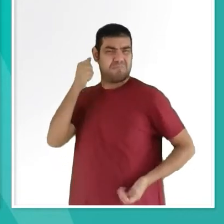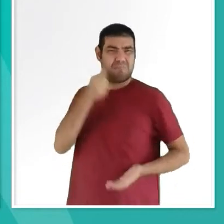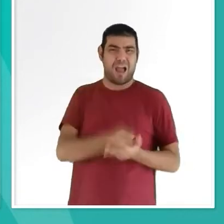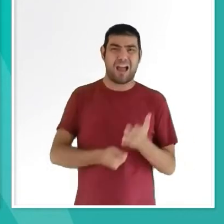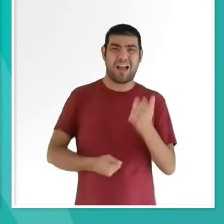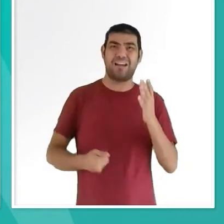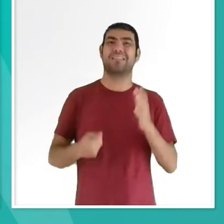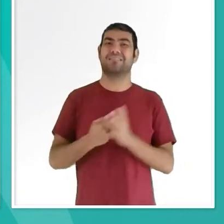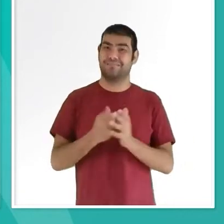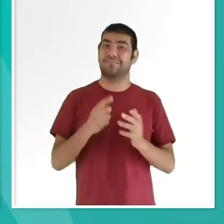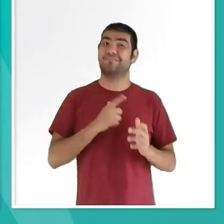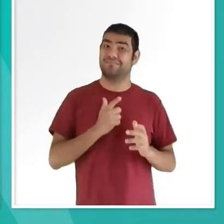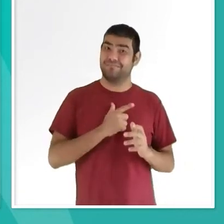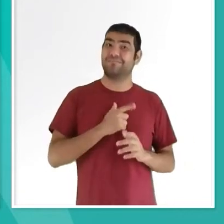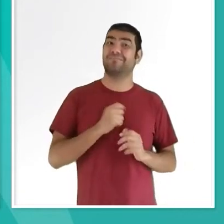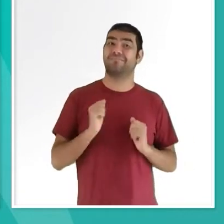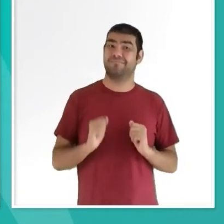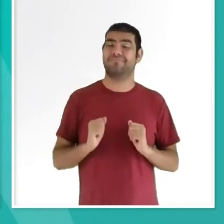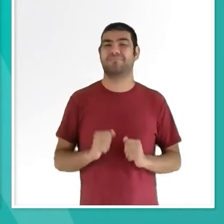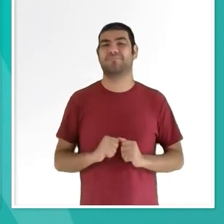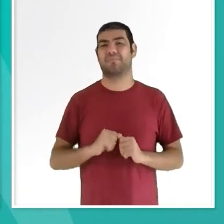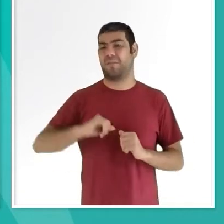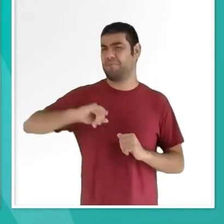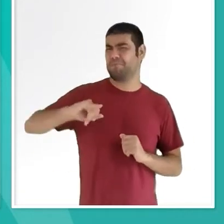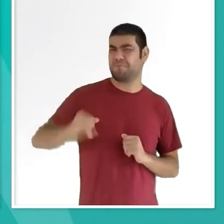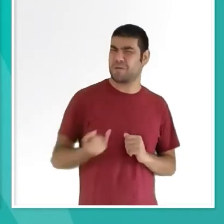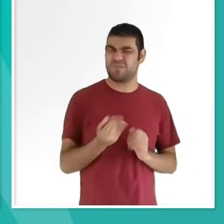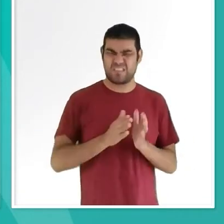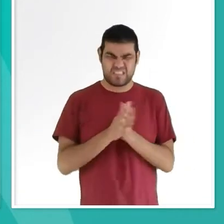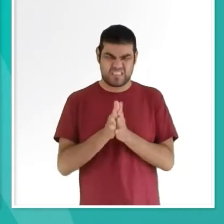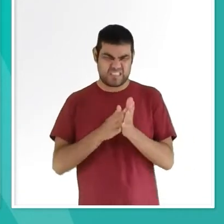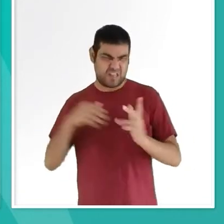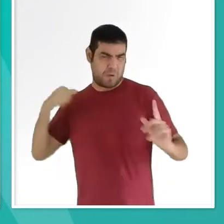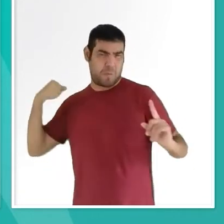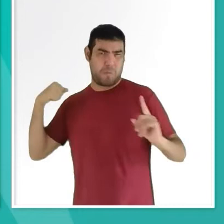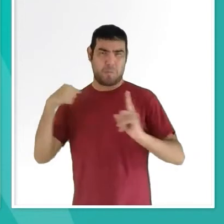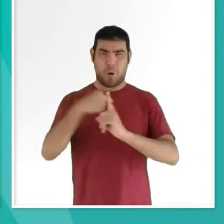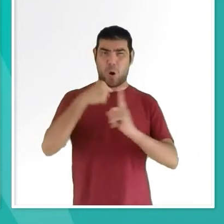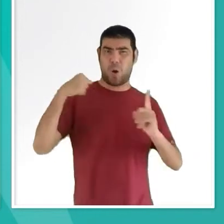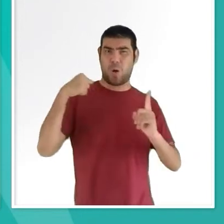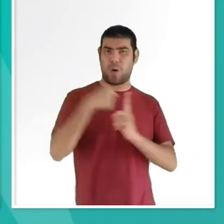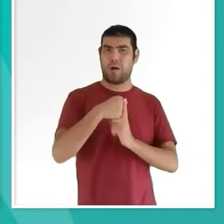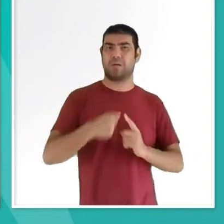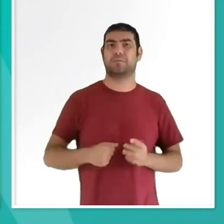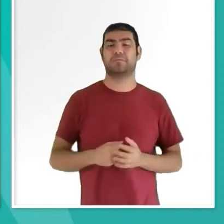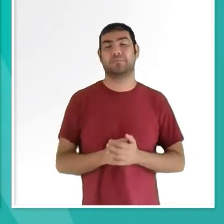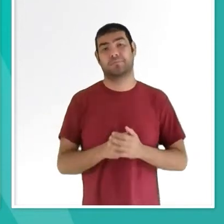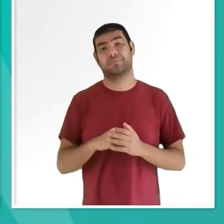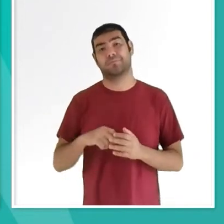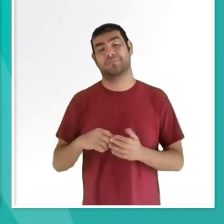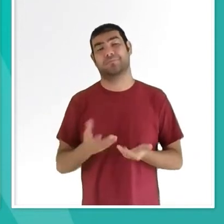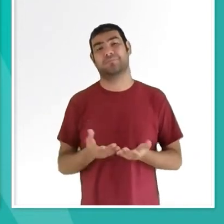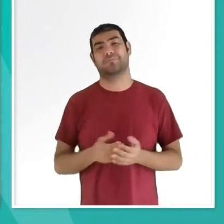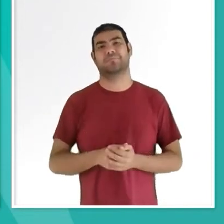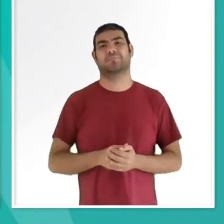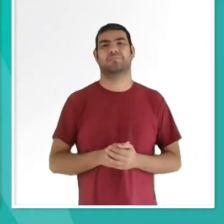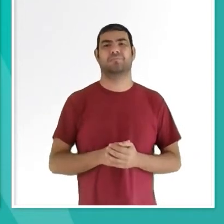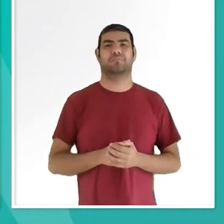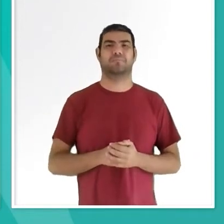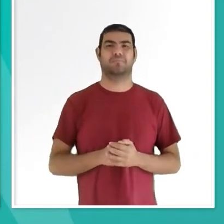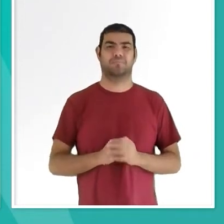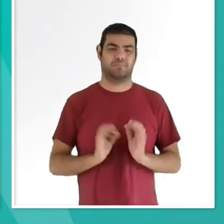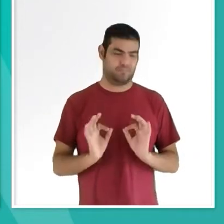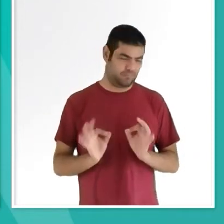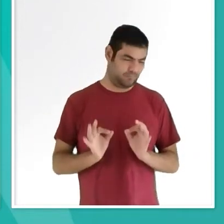rivalidade, né? Então, aproveitavam mesmo para tacar agressão física no outro, certo? Então, era um jogo